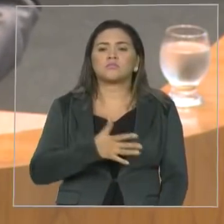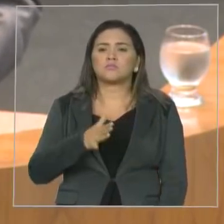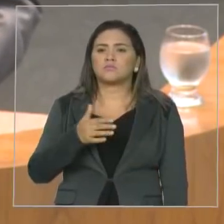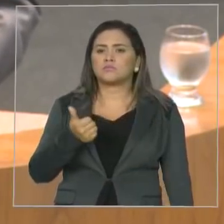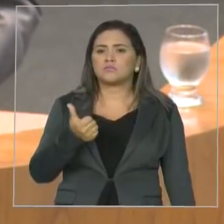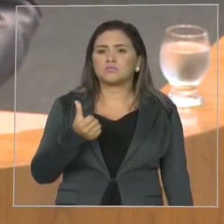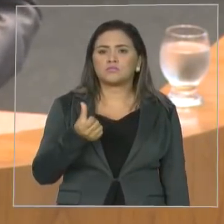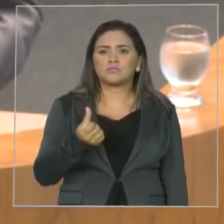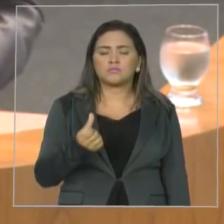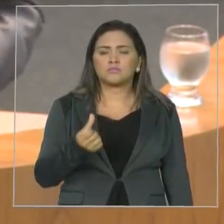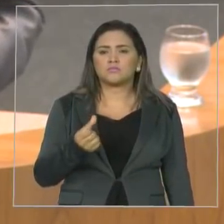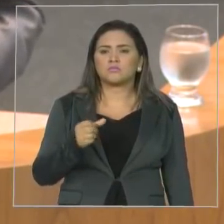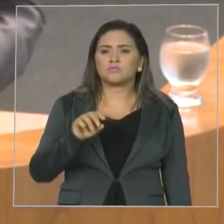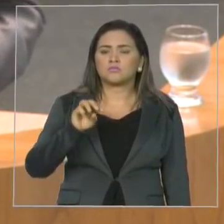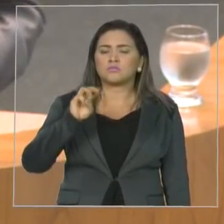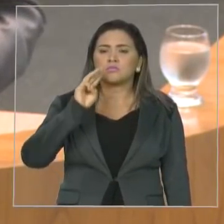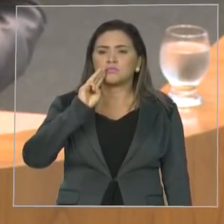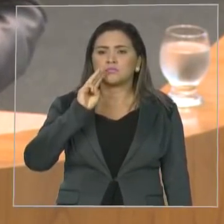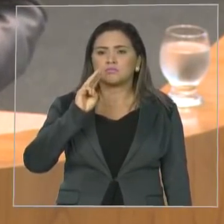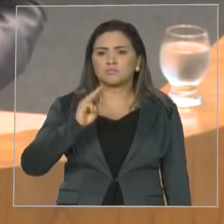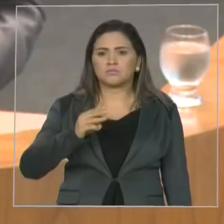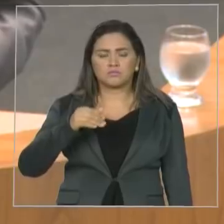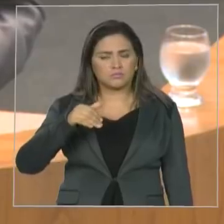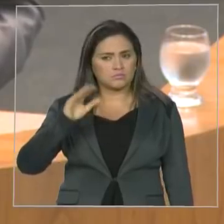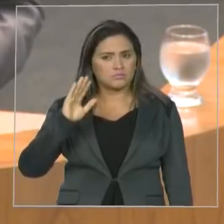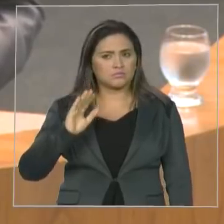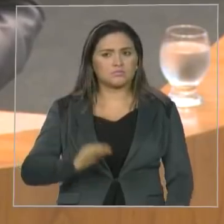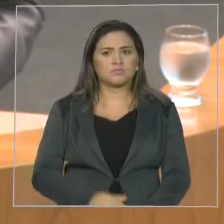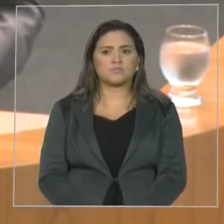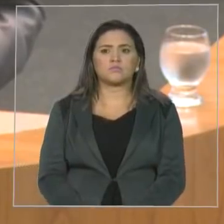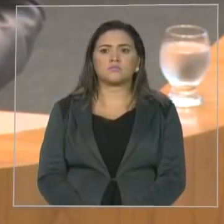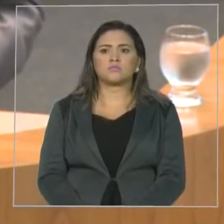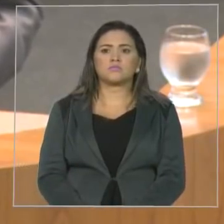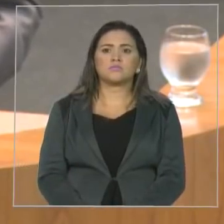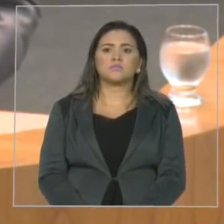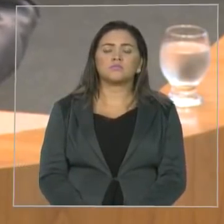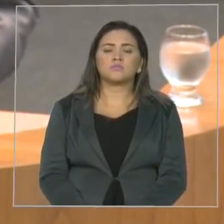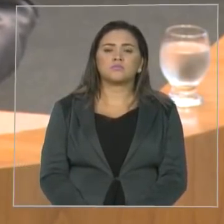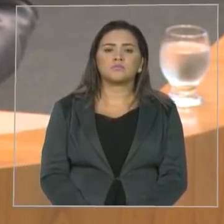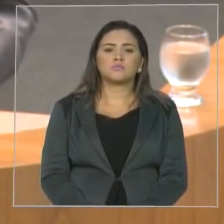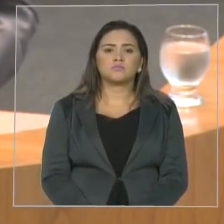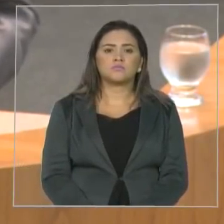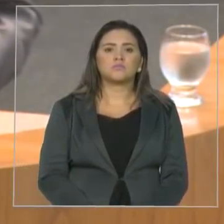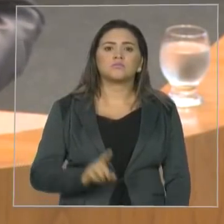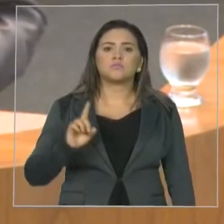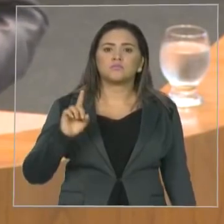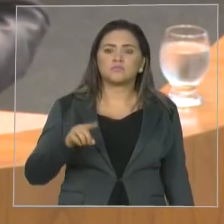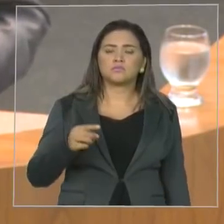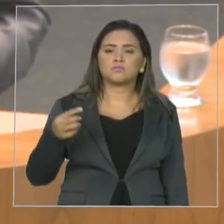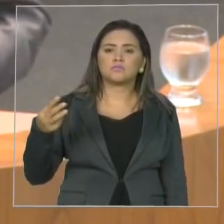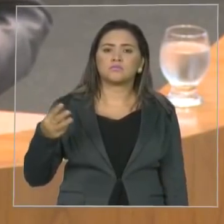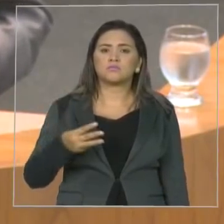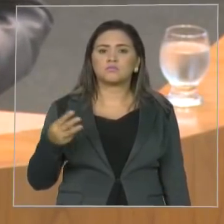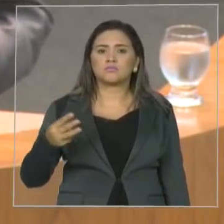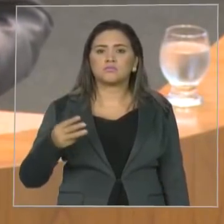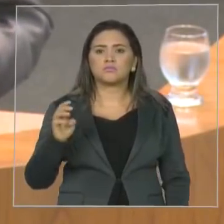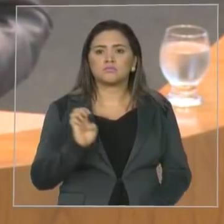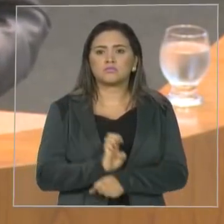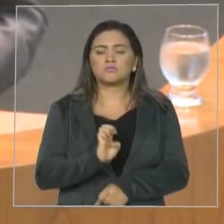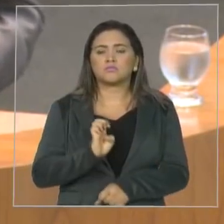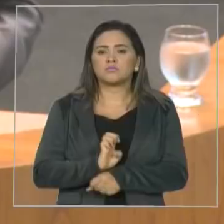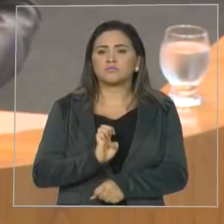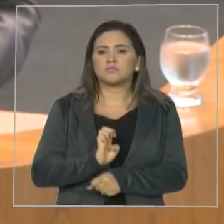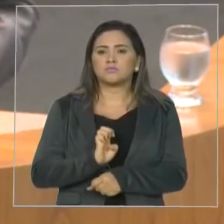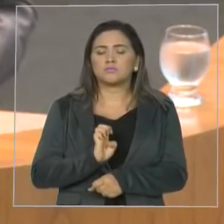que é o terceiro Estado mais populoso do Brasil, que o primeiro é São Paulo, com mais de